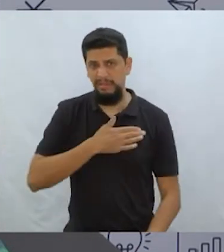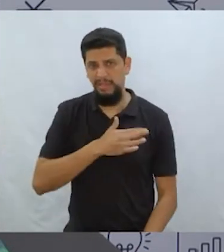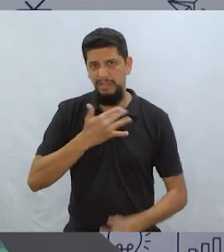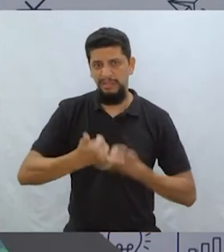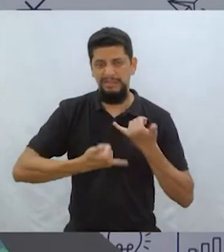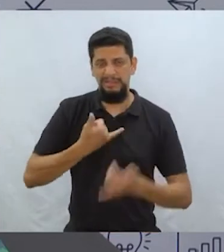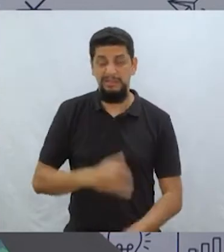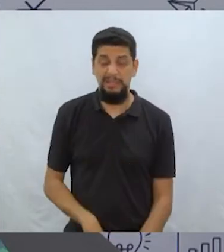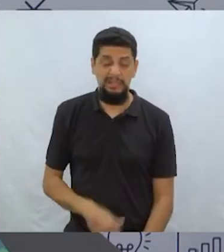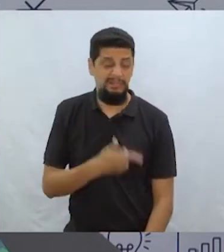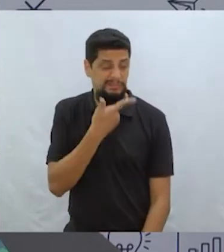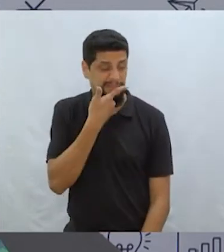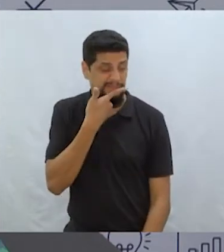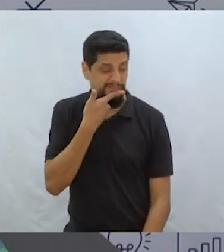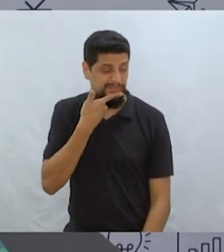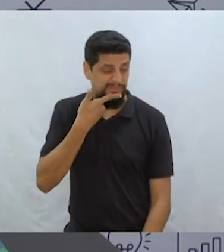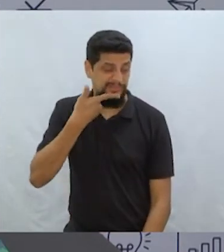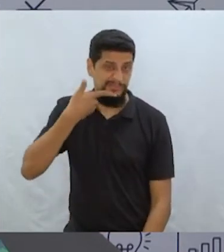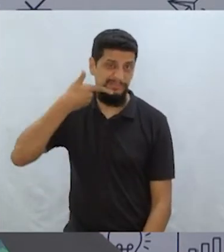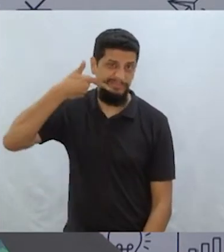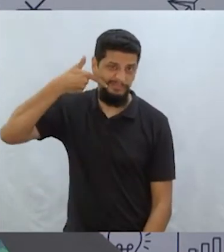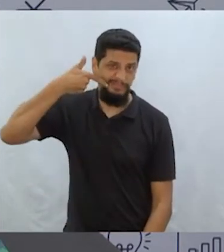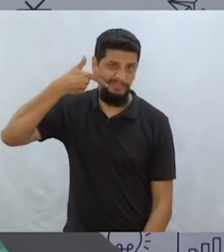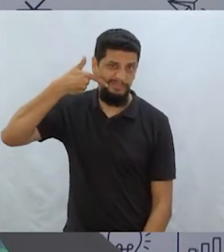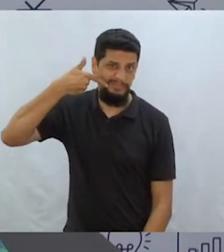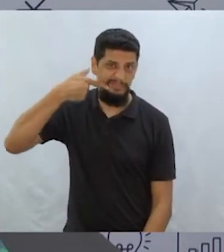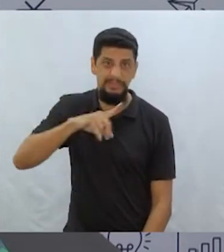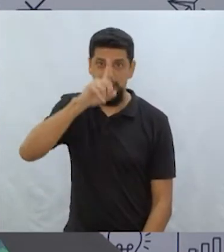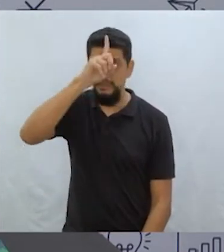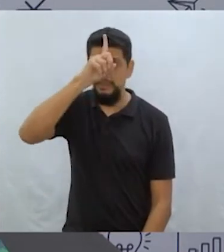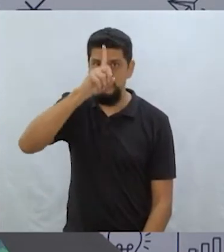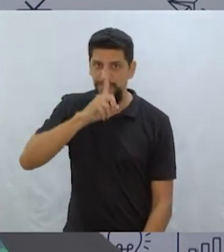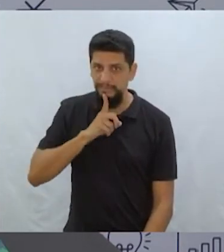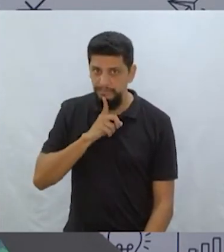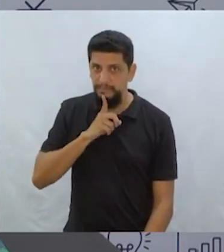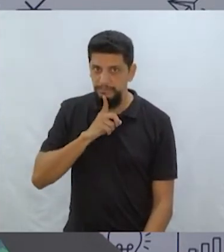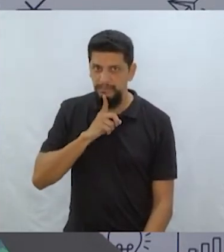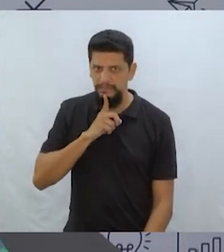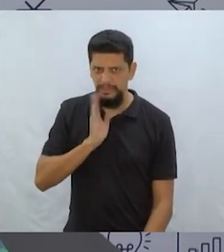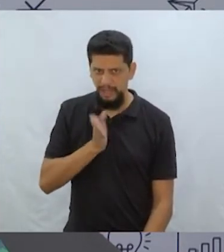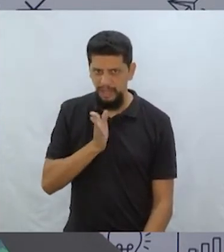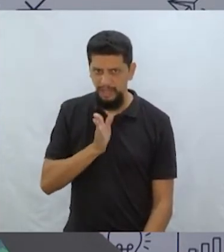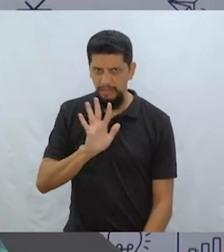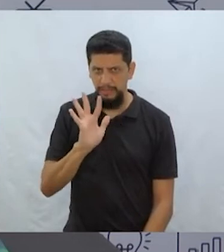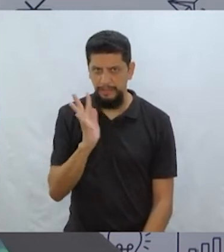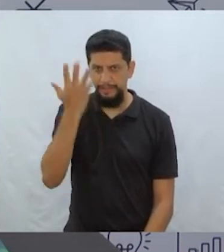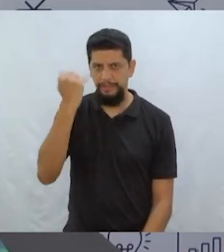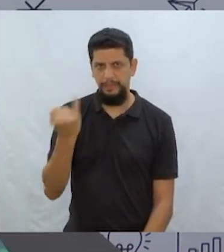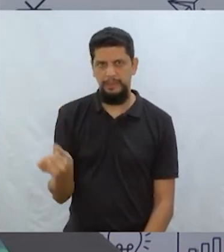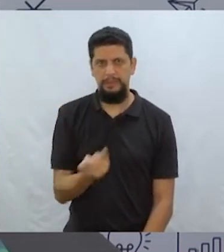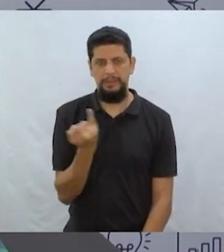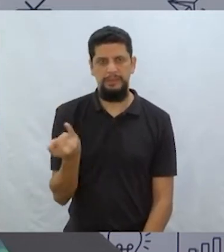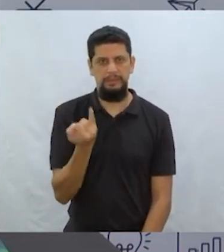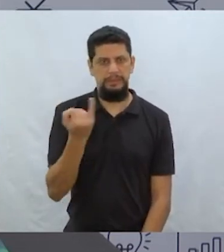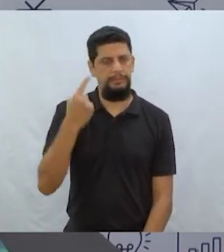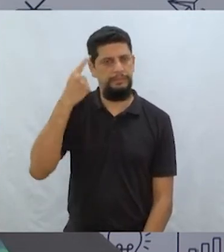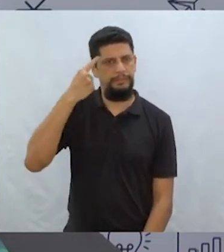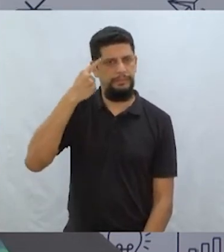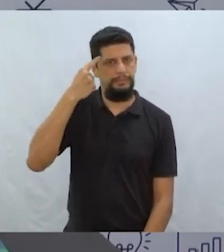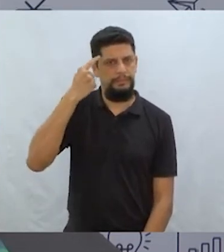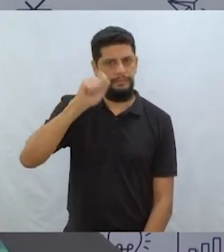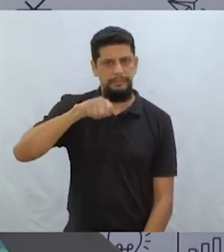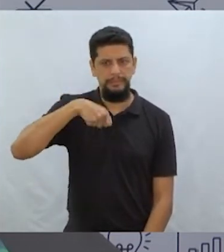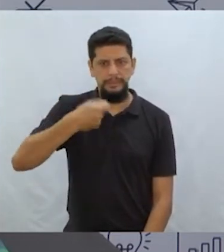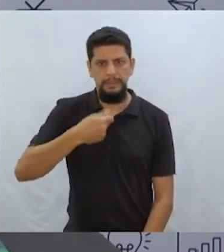brincadeira mas você só dá aquele sorrisinho que a gente acaba chamando de sorriso amarelo então é importante a gente